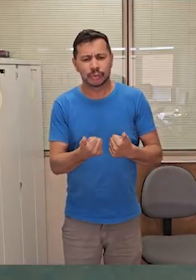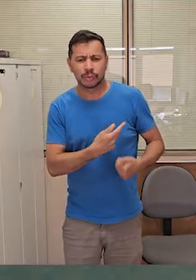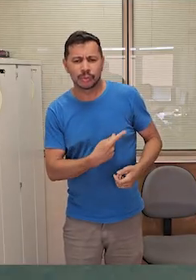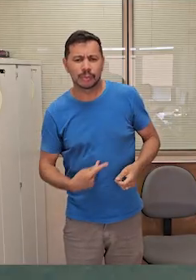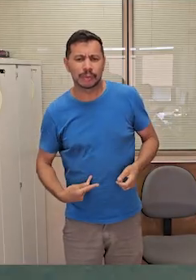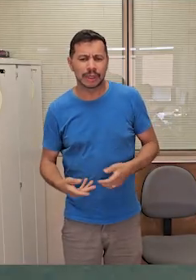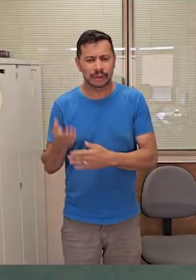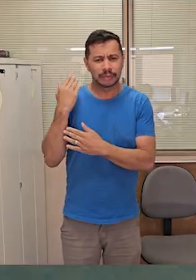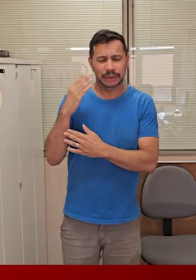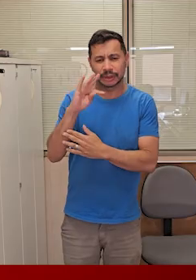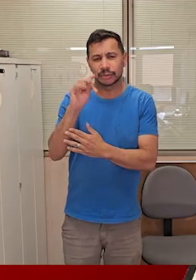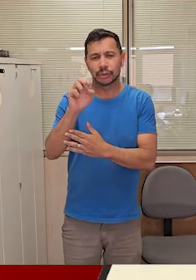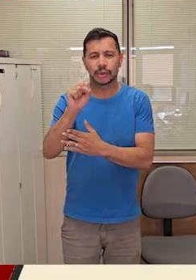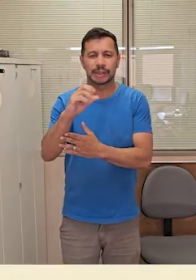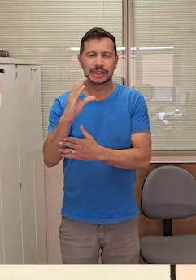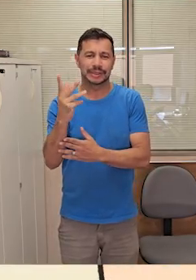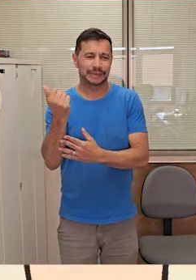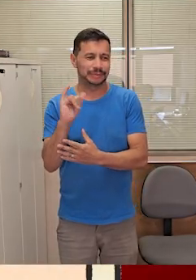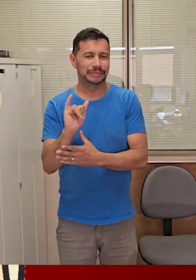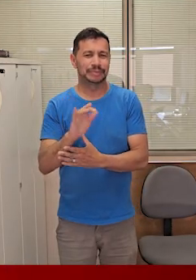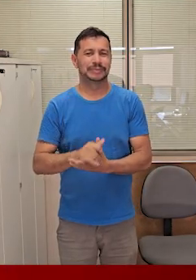sindicato, Antônio Toschi.